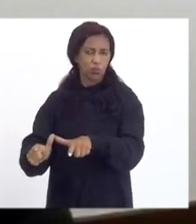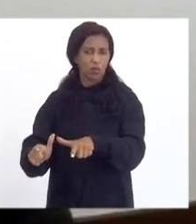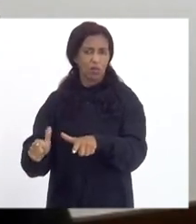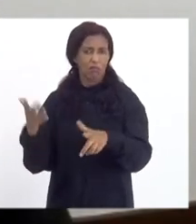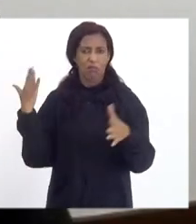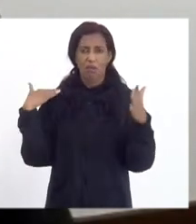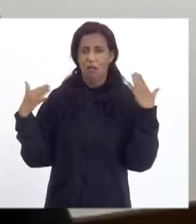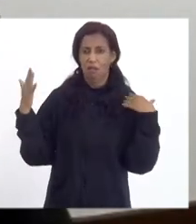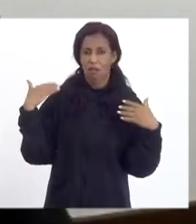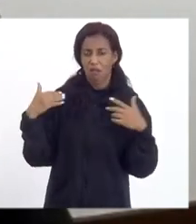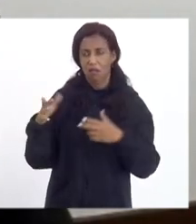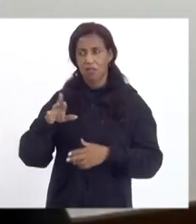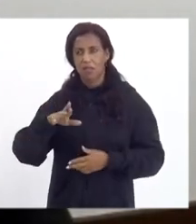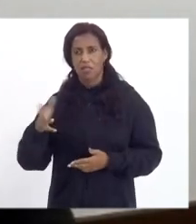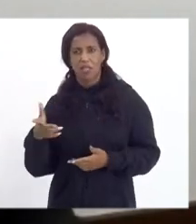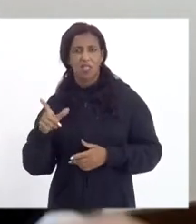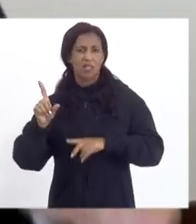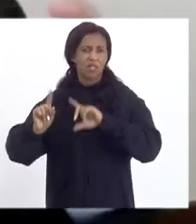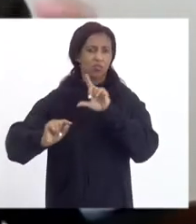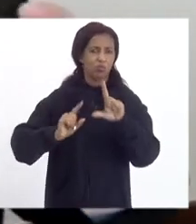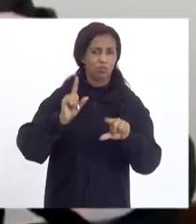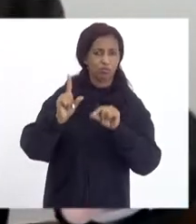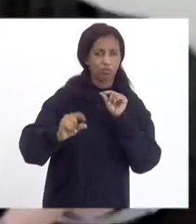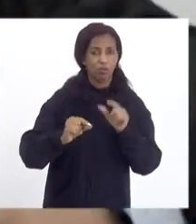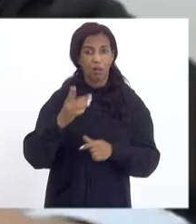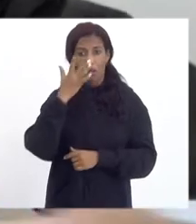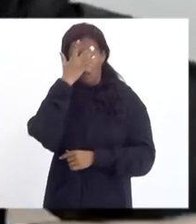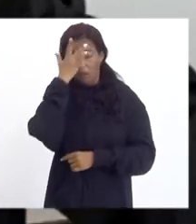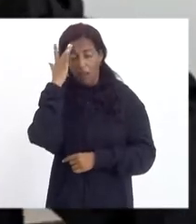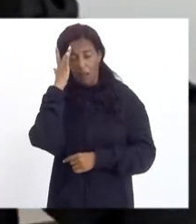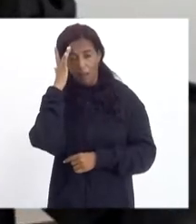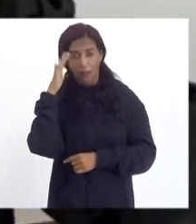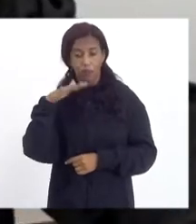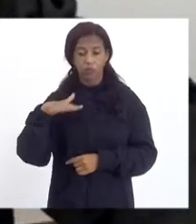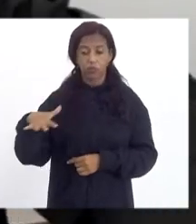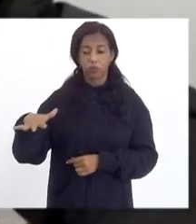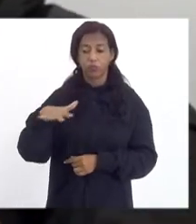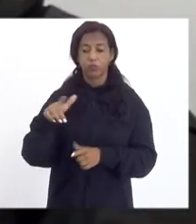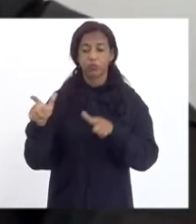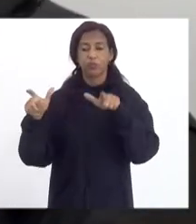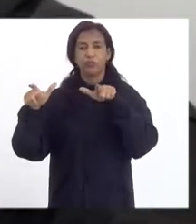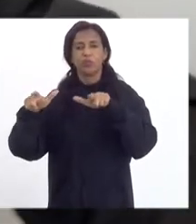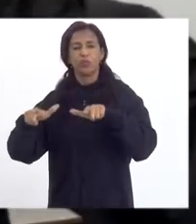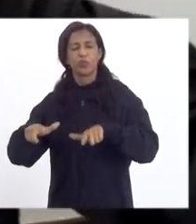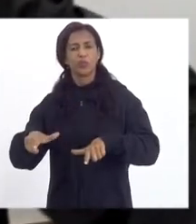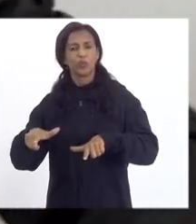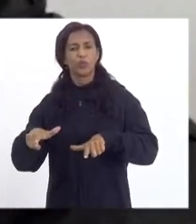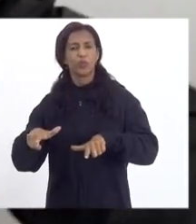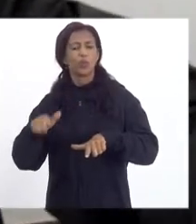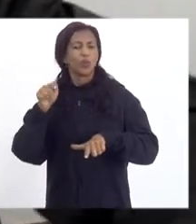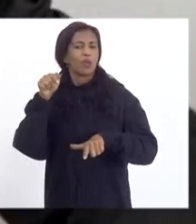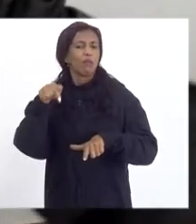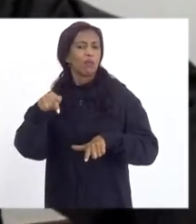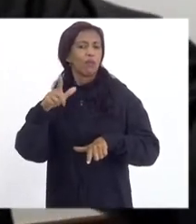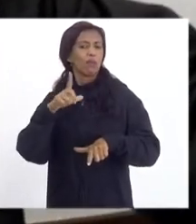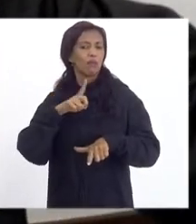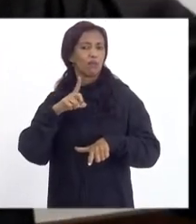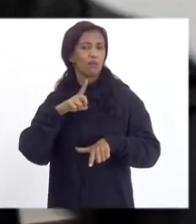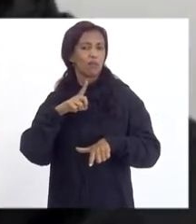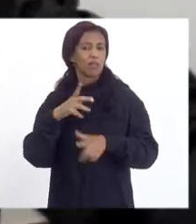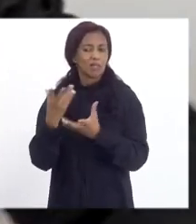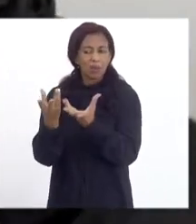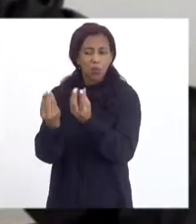lazer, se é ou não é optativa, é sobre o recinto e um recinto em que haverá